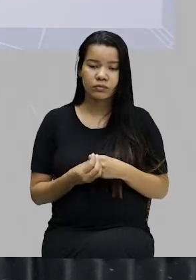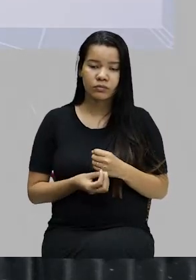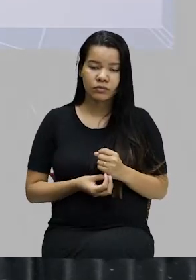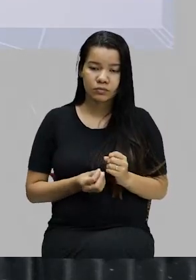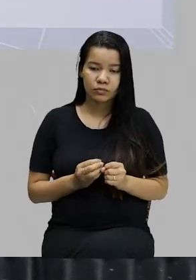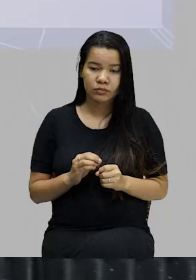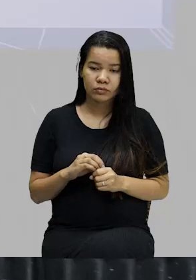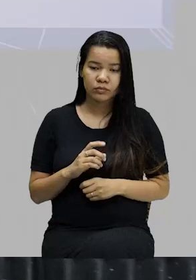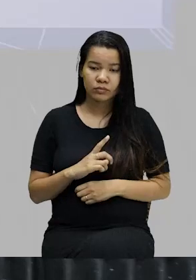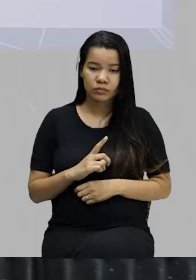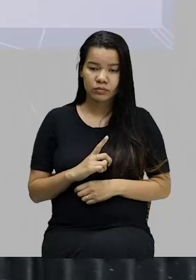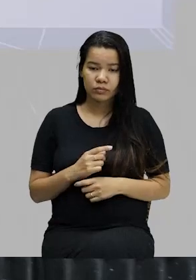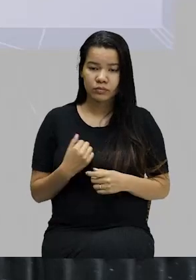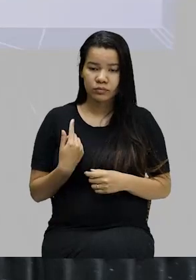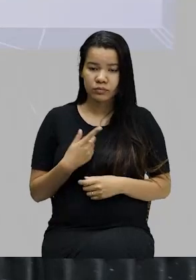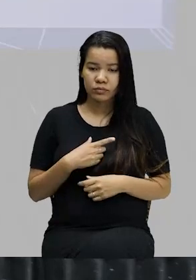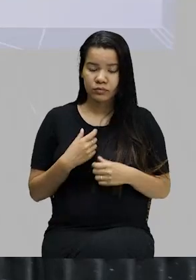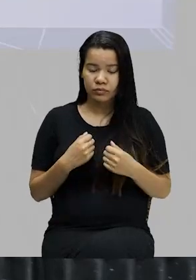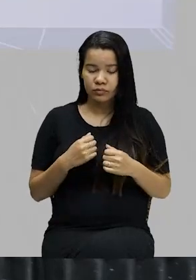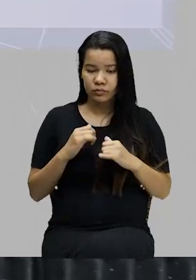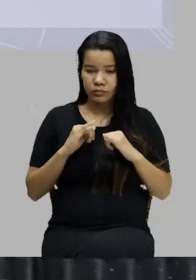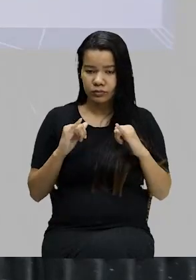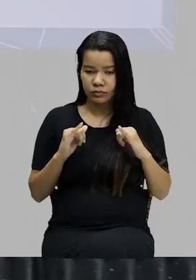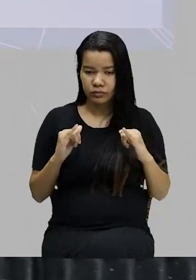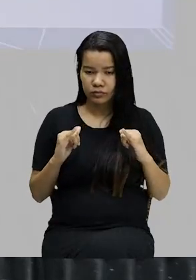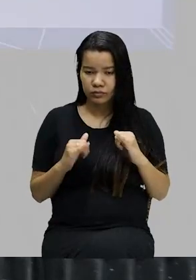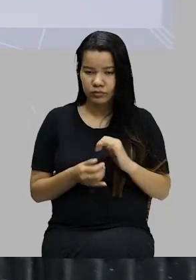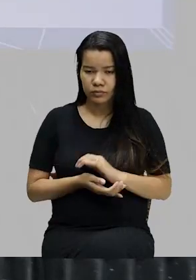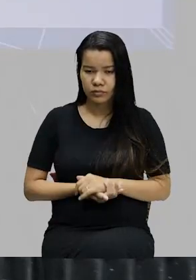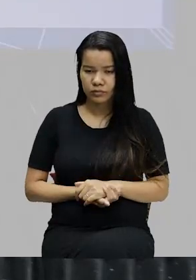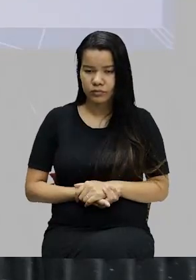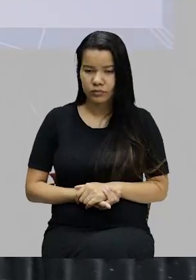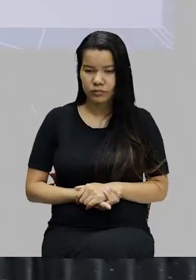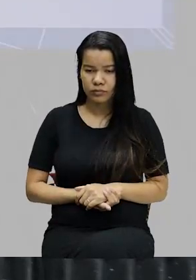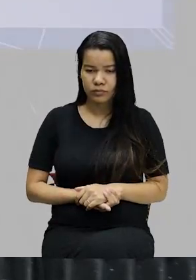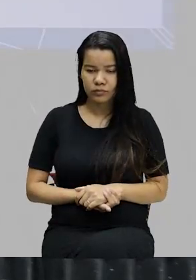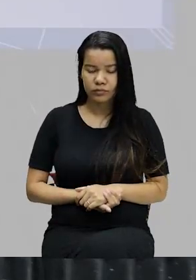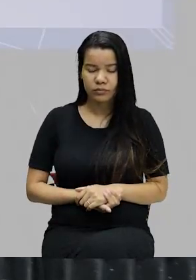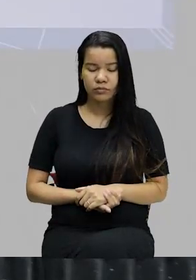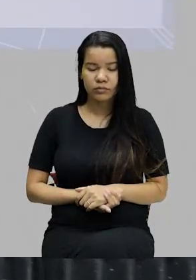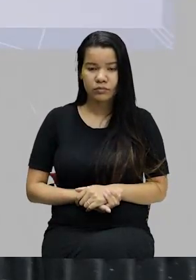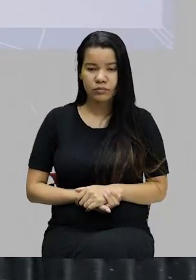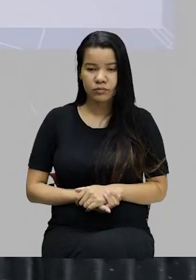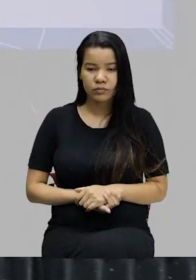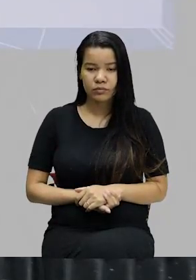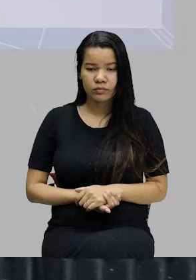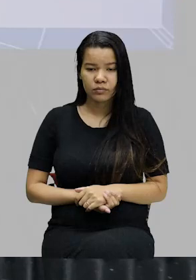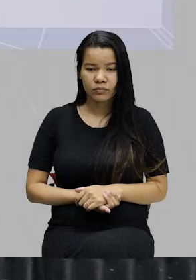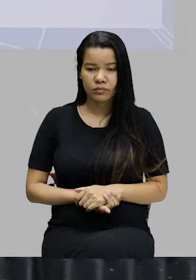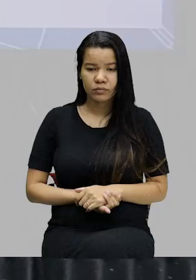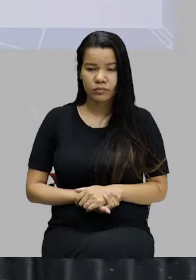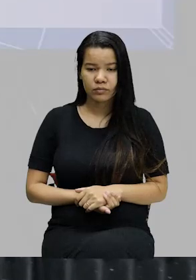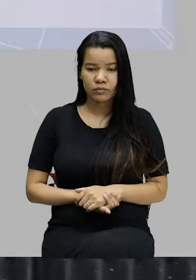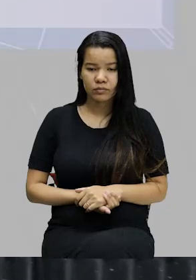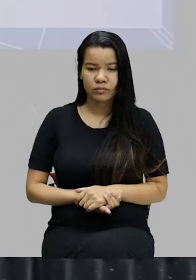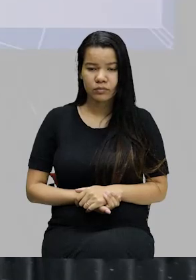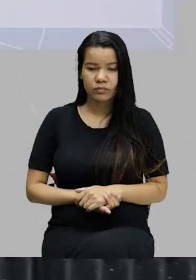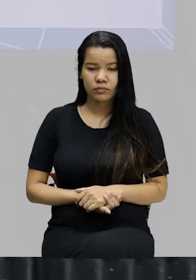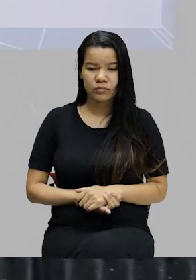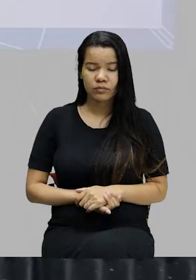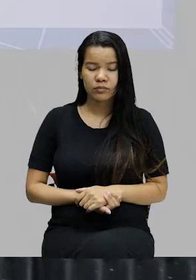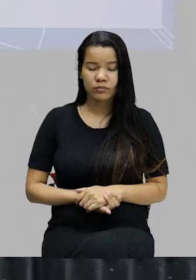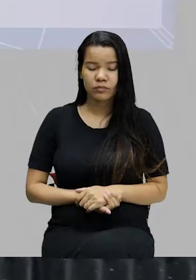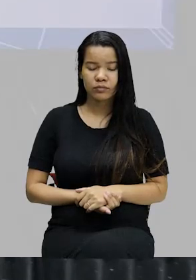gente precisa de algumas informações. Então, aqui, ó, dado, massa atômica do potássio, 39U,